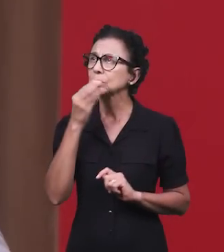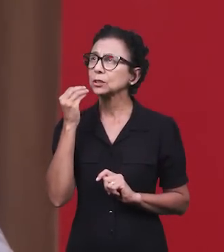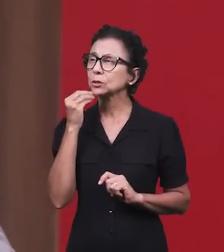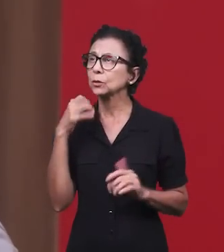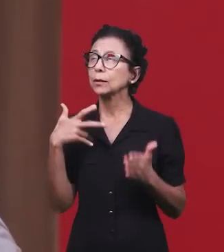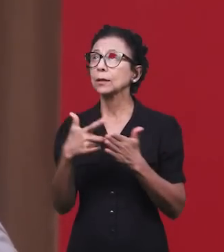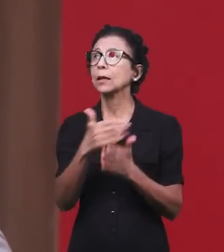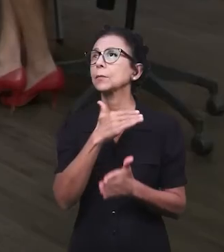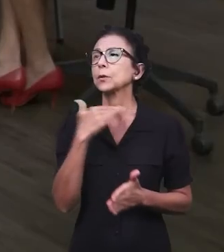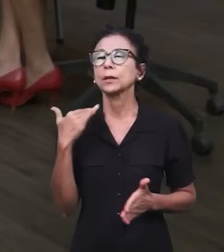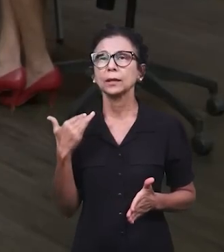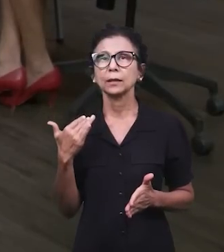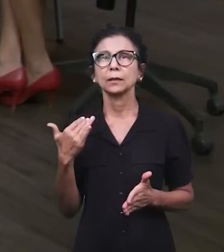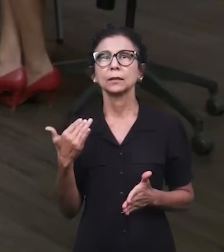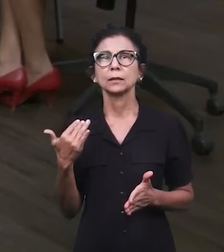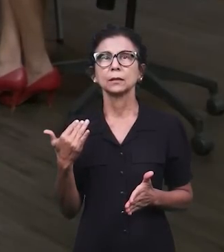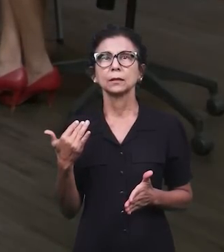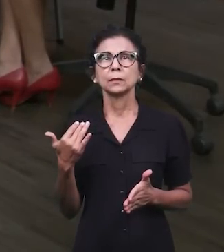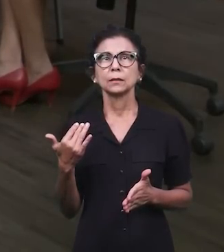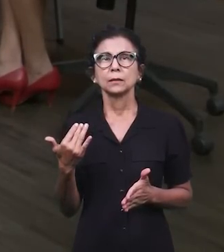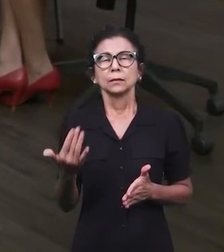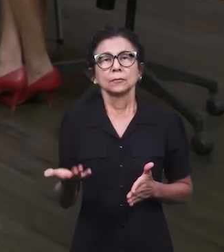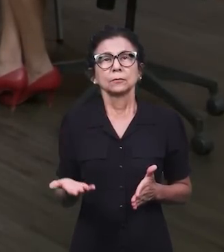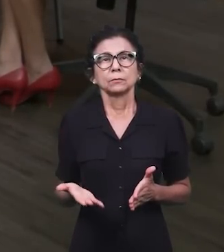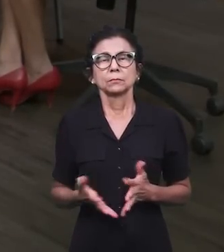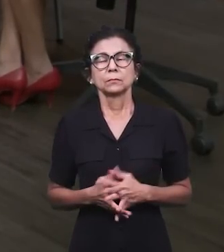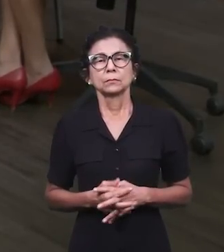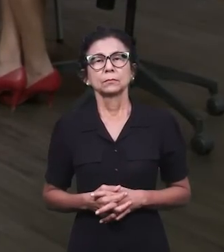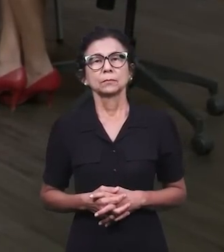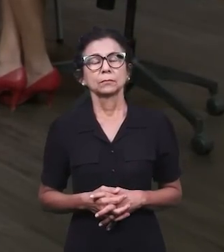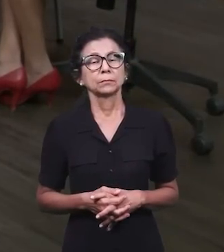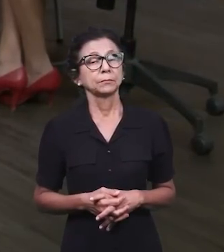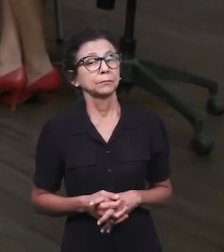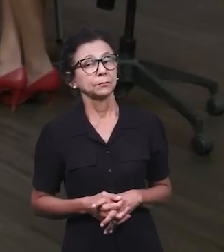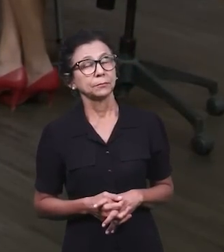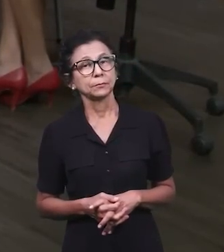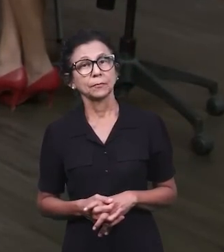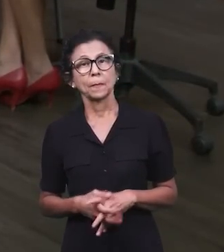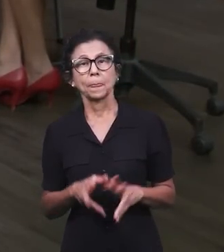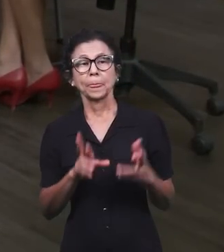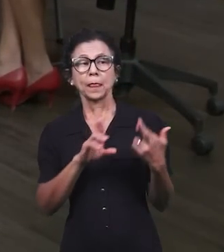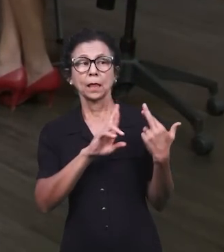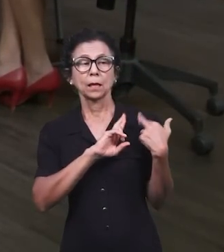morrer o jejum. Uhum. Né? Até porque você vai estar assumindo uma